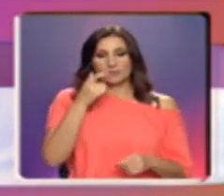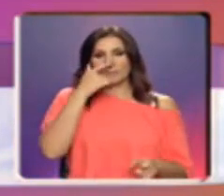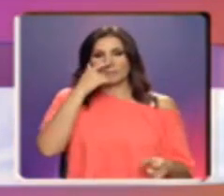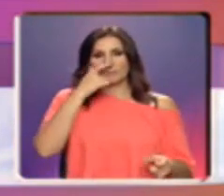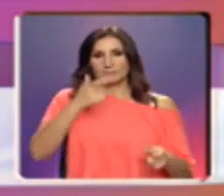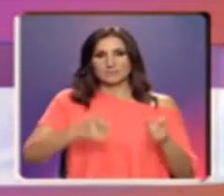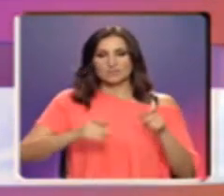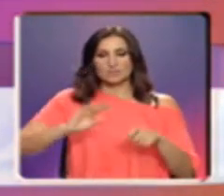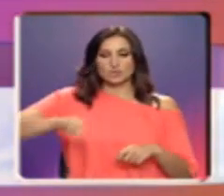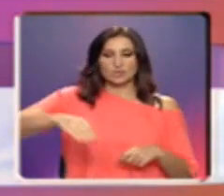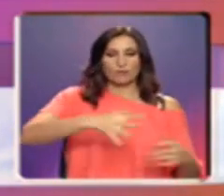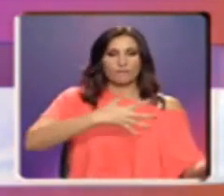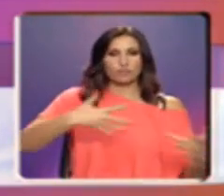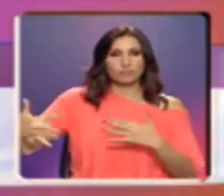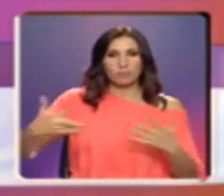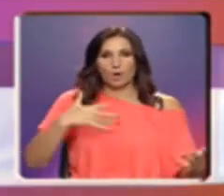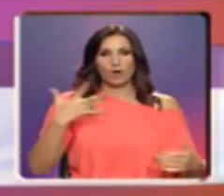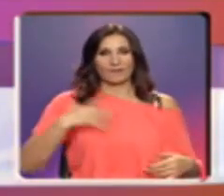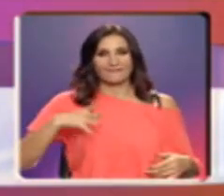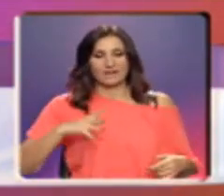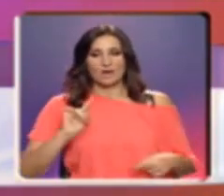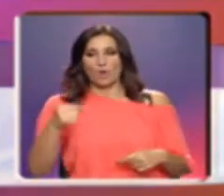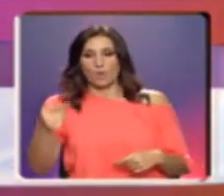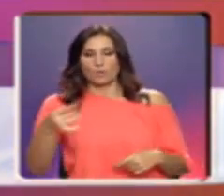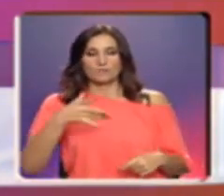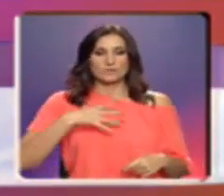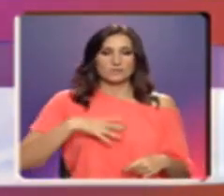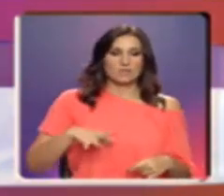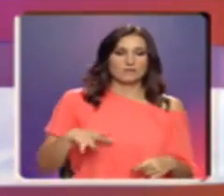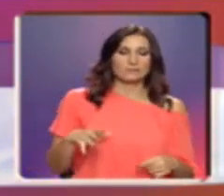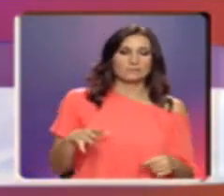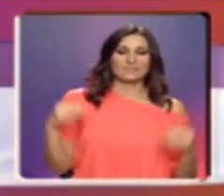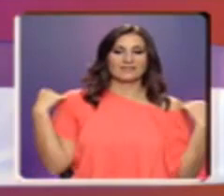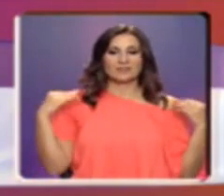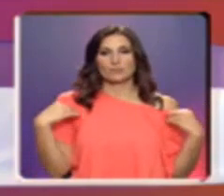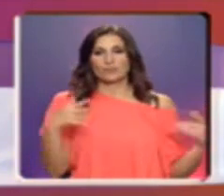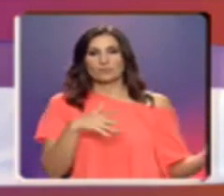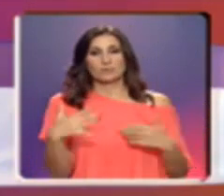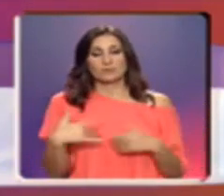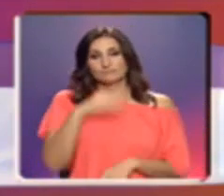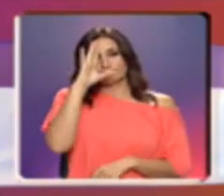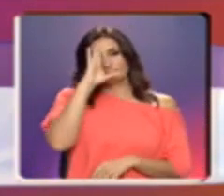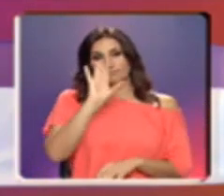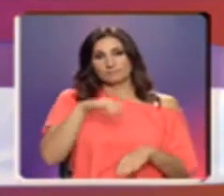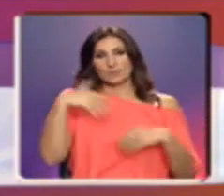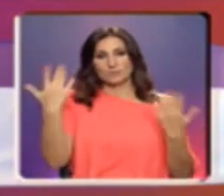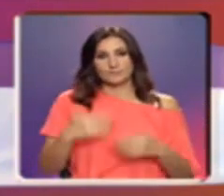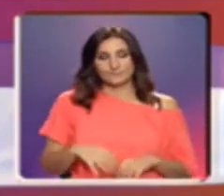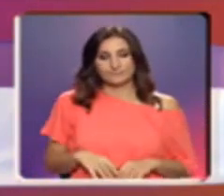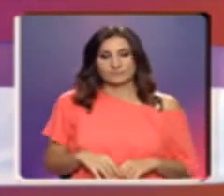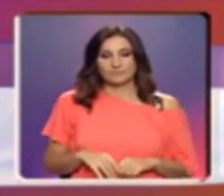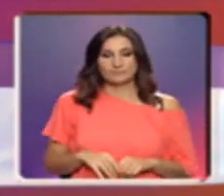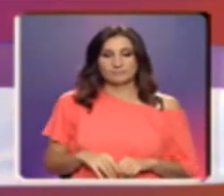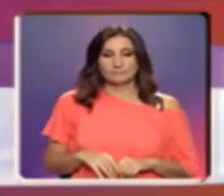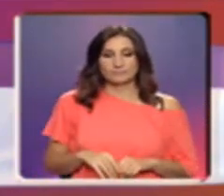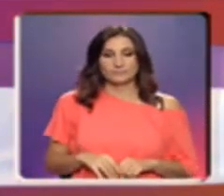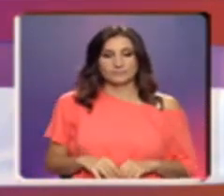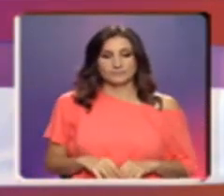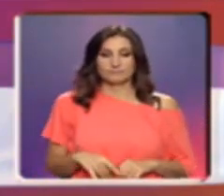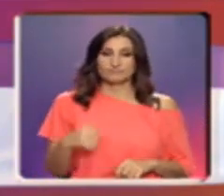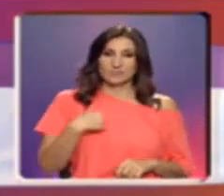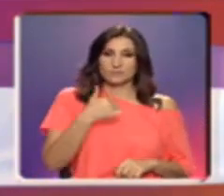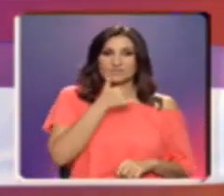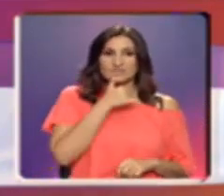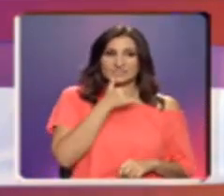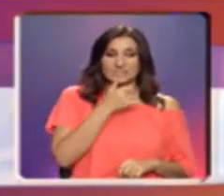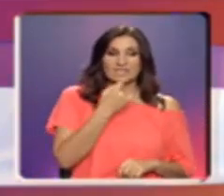jogadores e que querem ser jogadores de futebol, outros querem ser treinadores de futebol. Não sei, eu foi isso que decidi